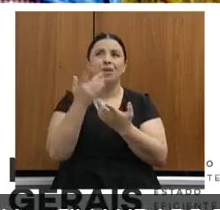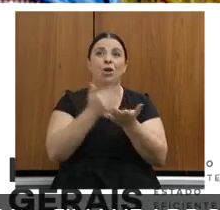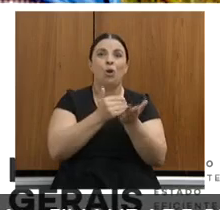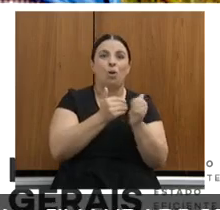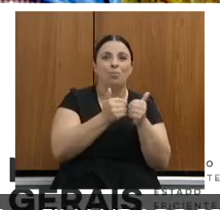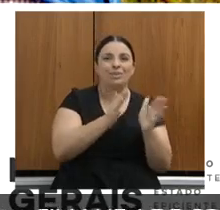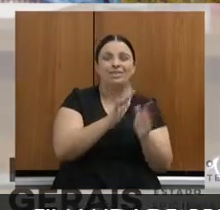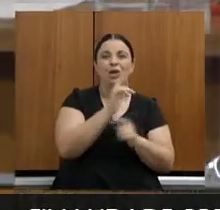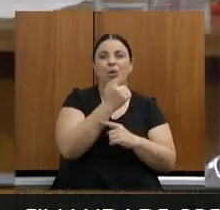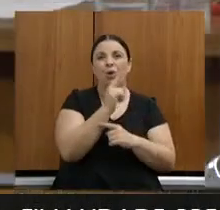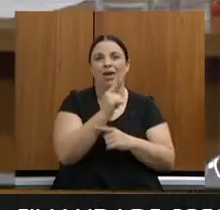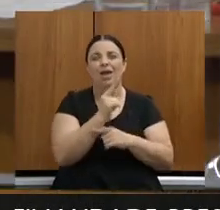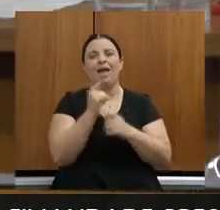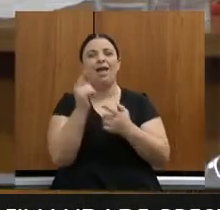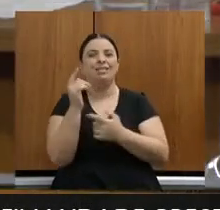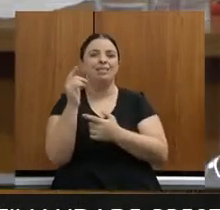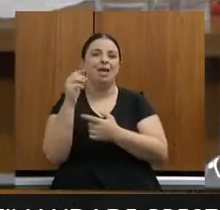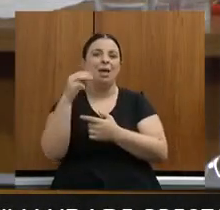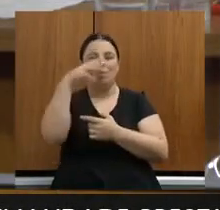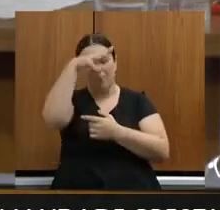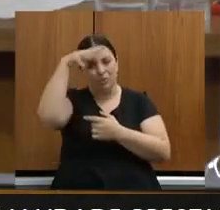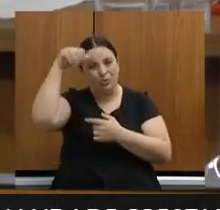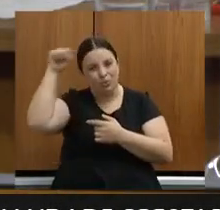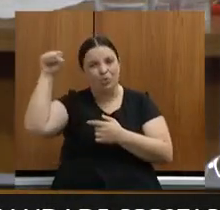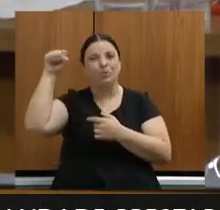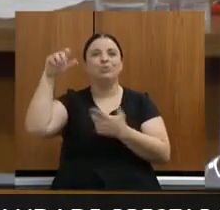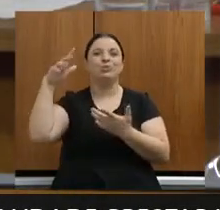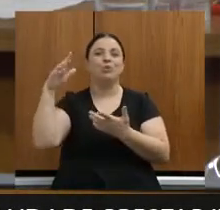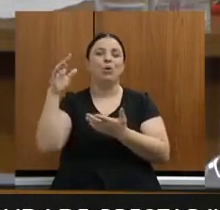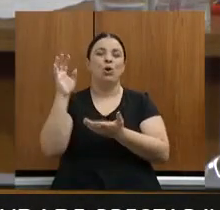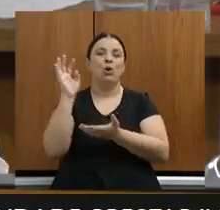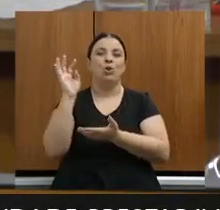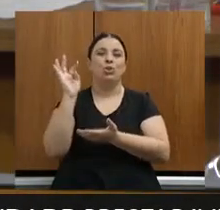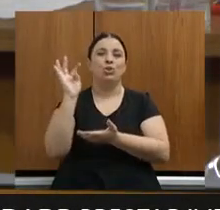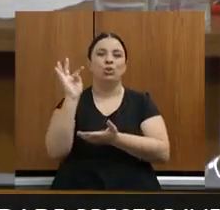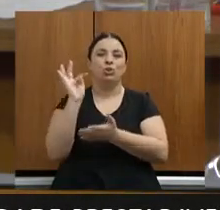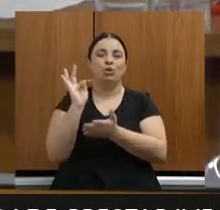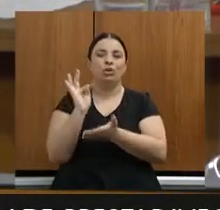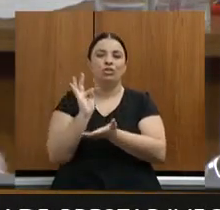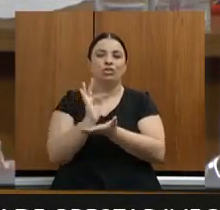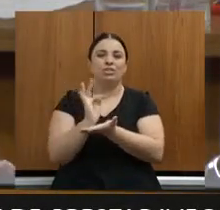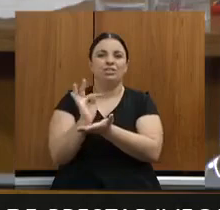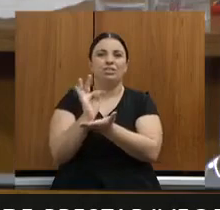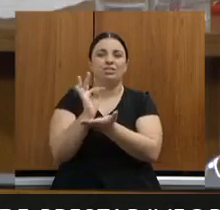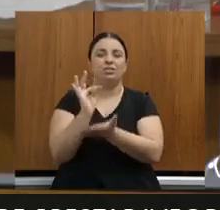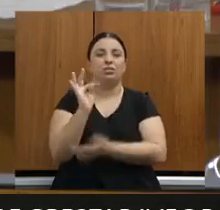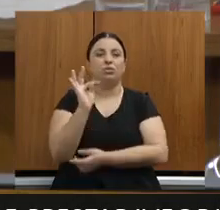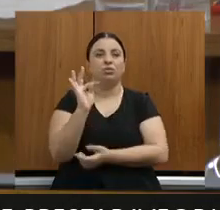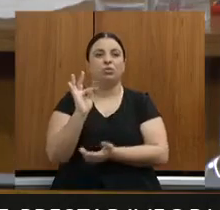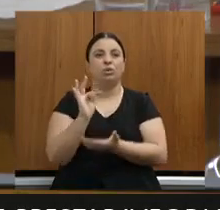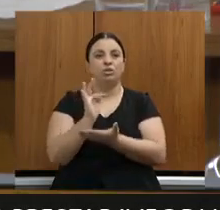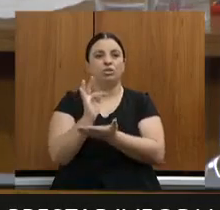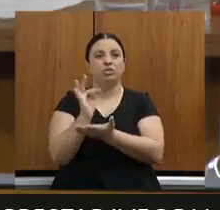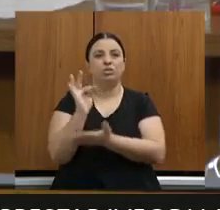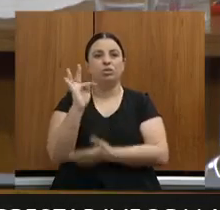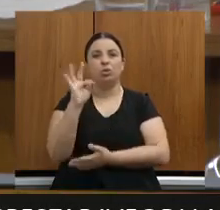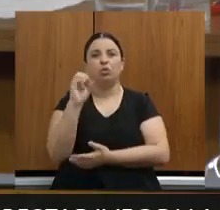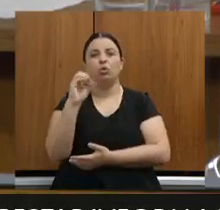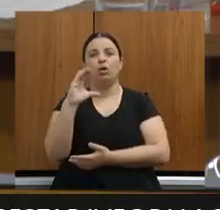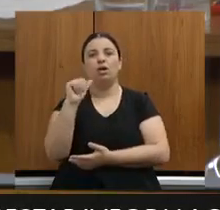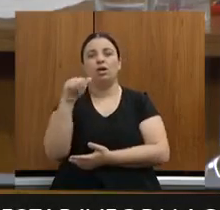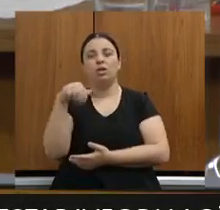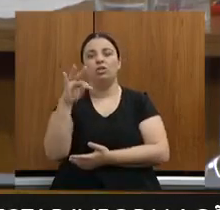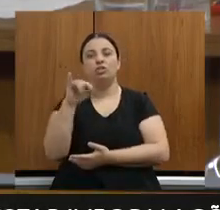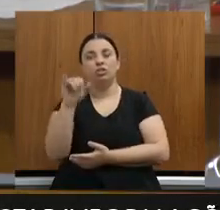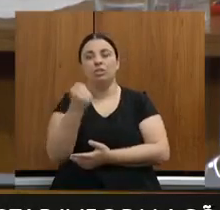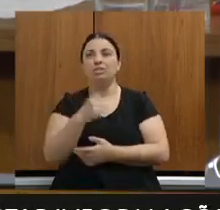Mato Grosso e Tocantins estão de forma que não se estão só controle o trânsito ali para dentro de Minas mas esses quadros tá diz que